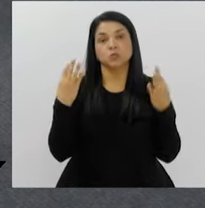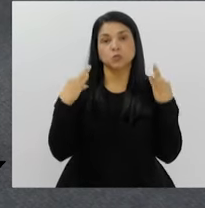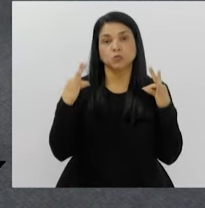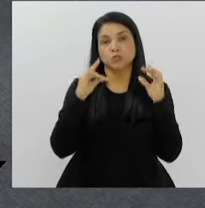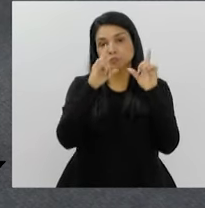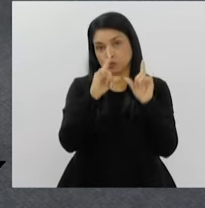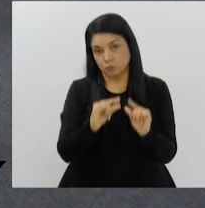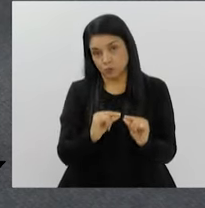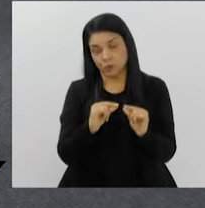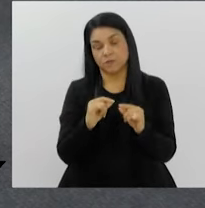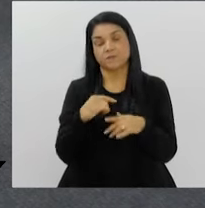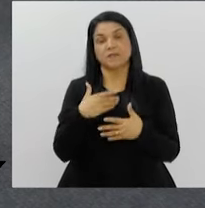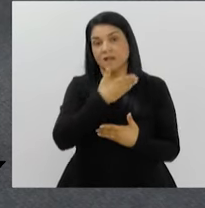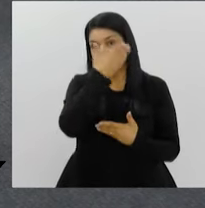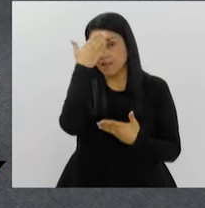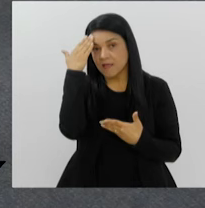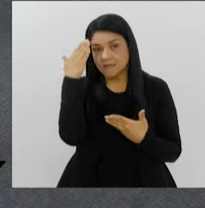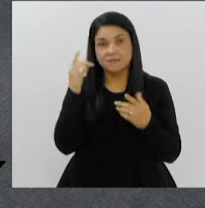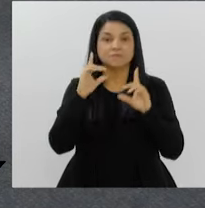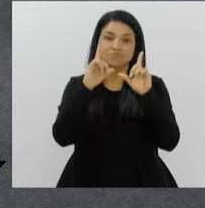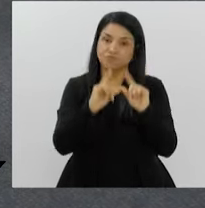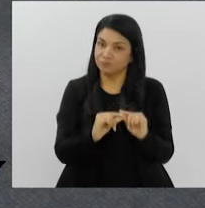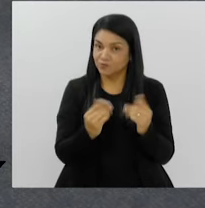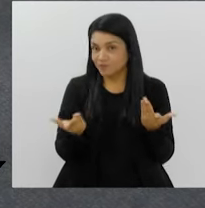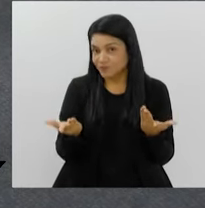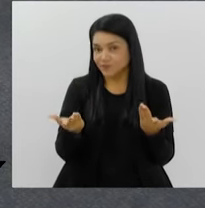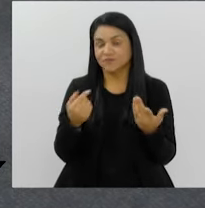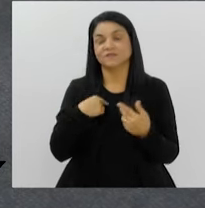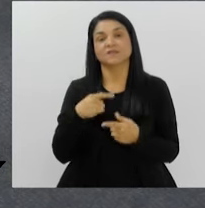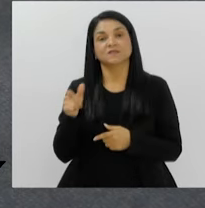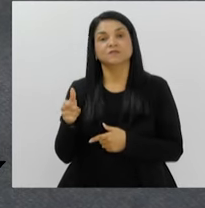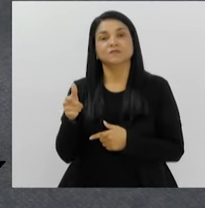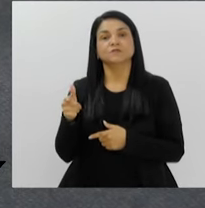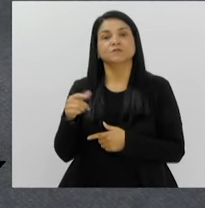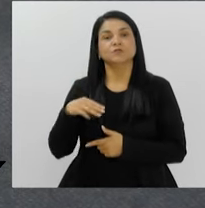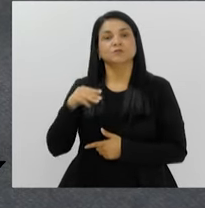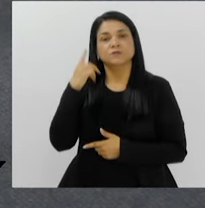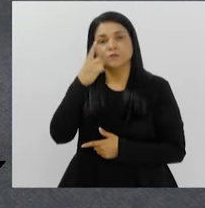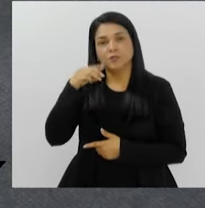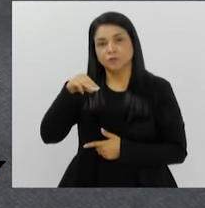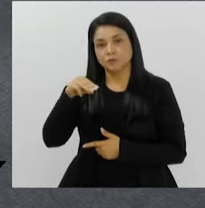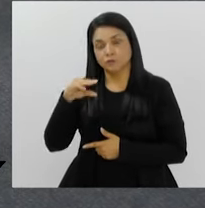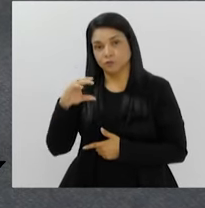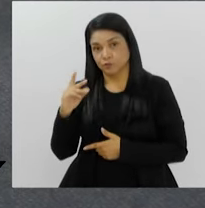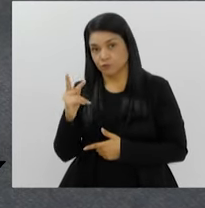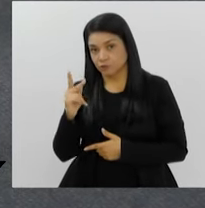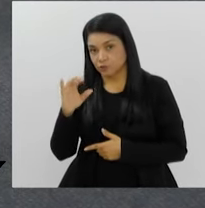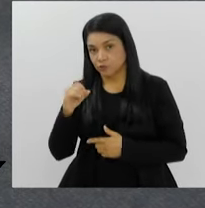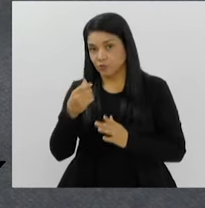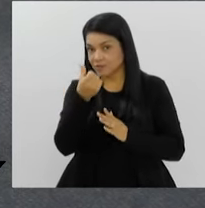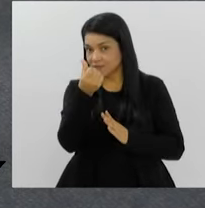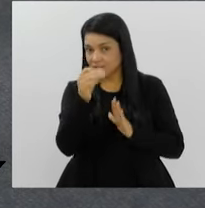quem pode ser contra isso? O deputado Chico Machado fez 6 emendas. A gente teve uma longa